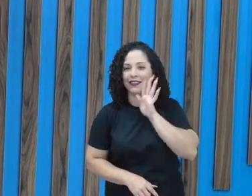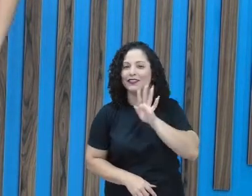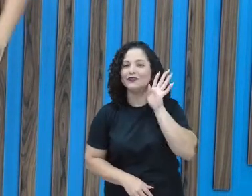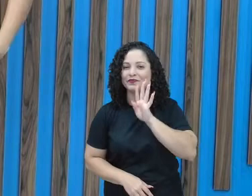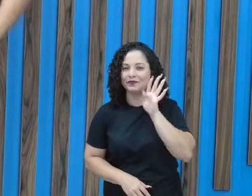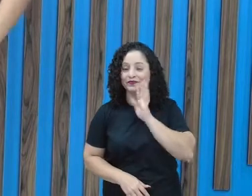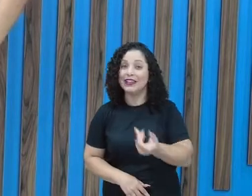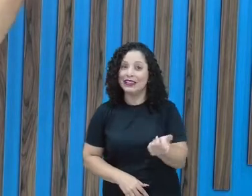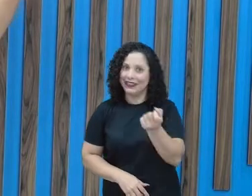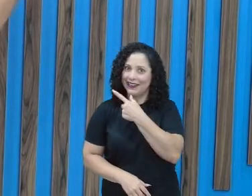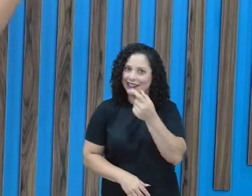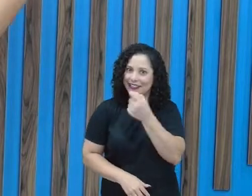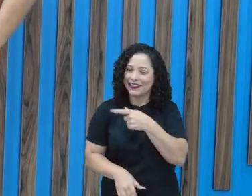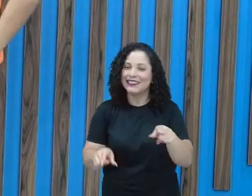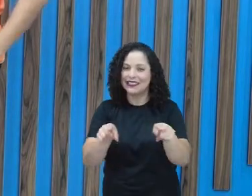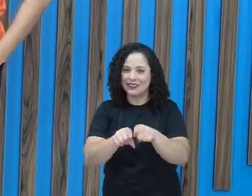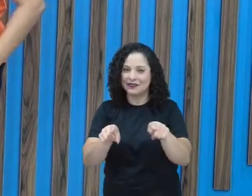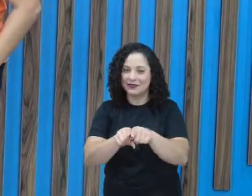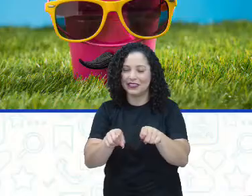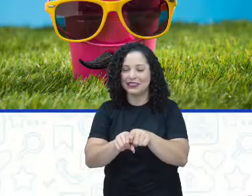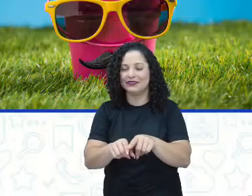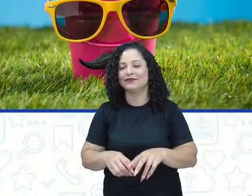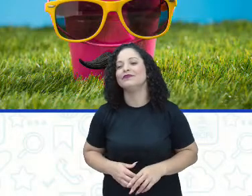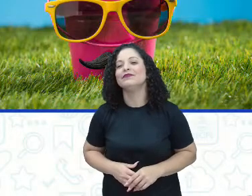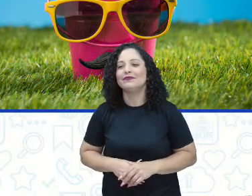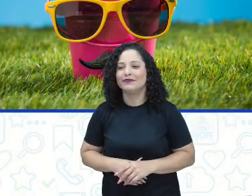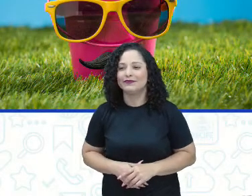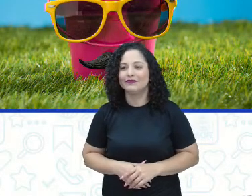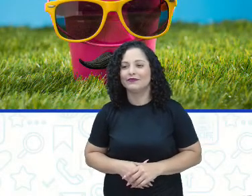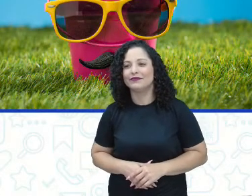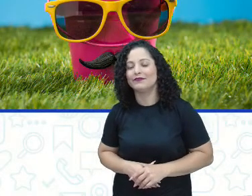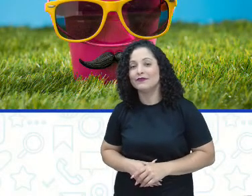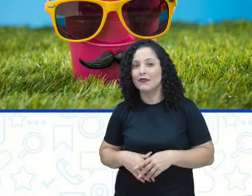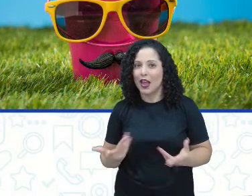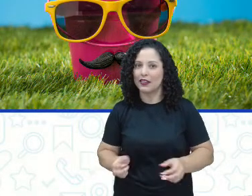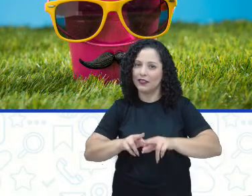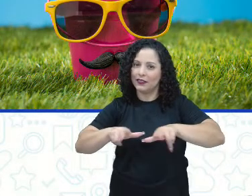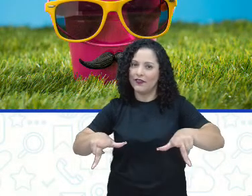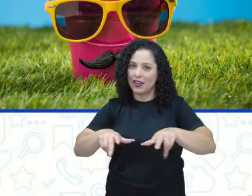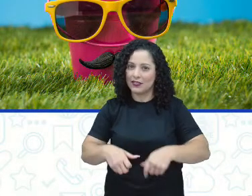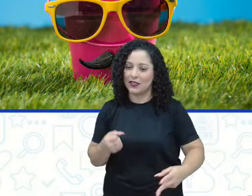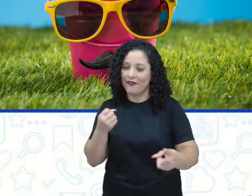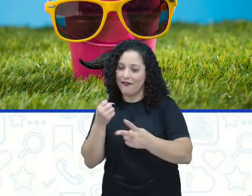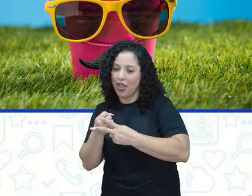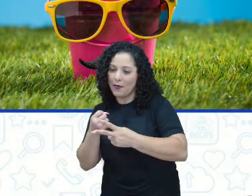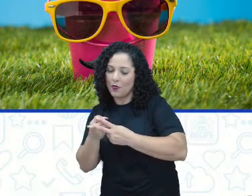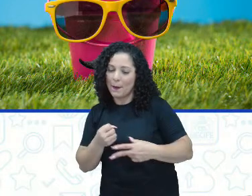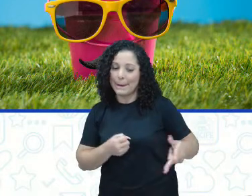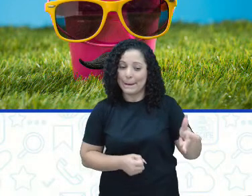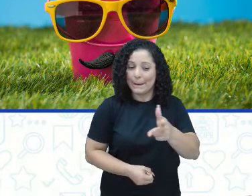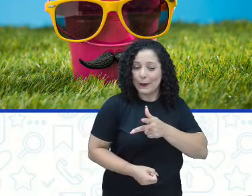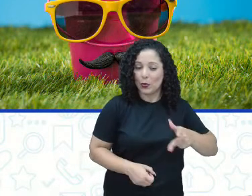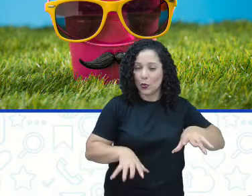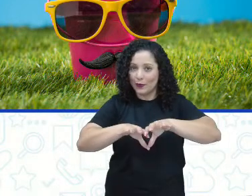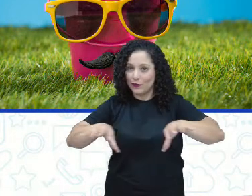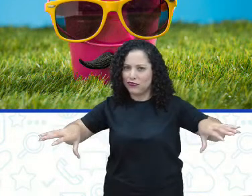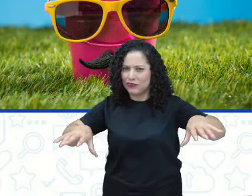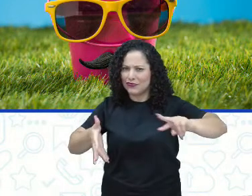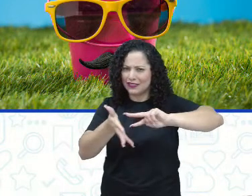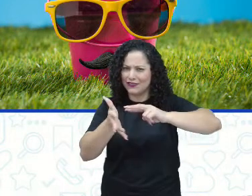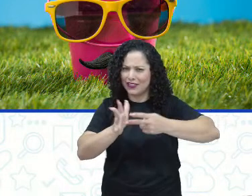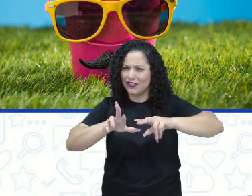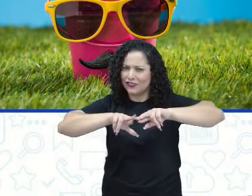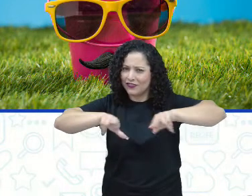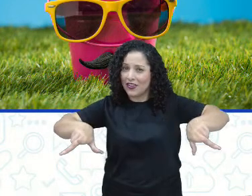é o que é engraçadíssimo, né? Então, quando é pronome e quando é verbo, ele possui sentidos diferentes, embora tenham